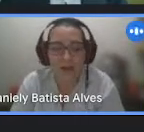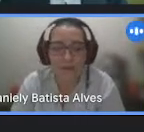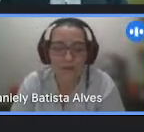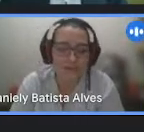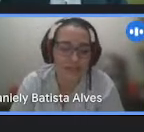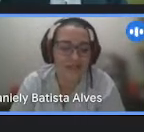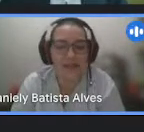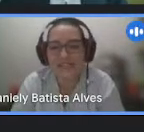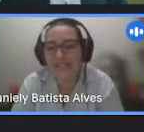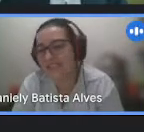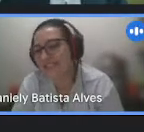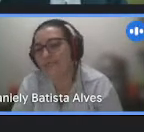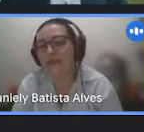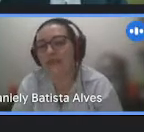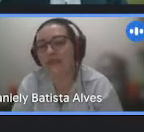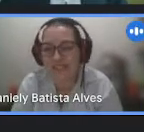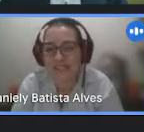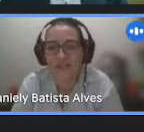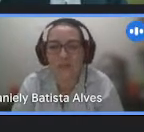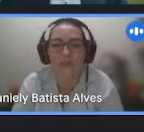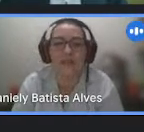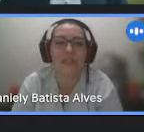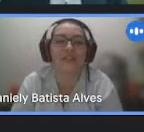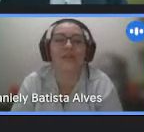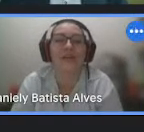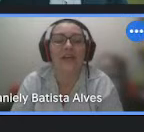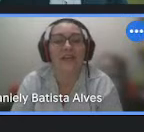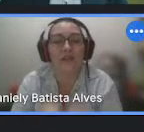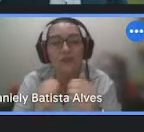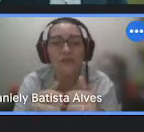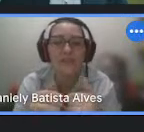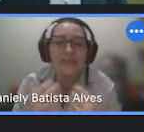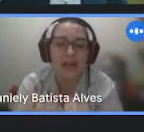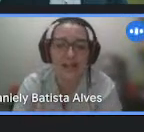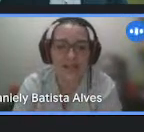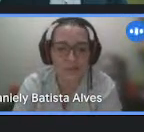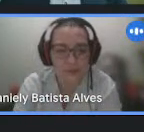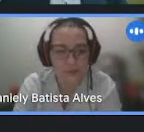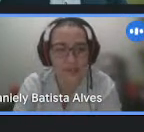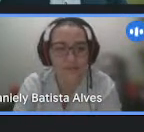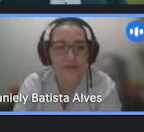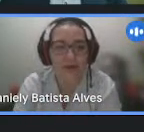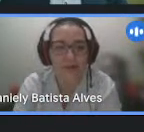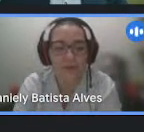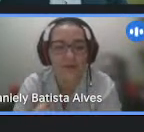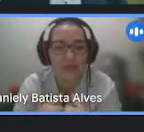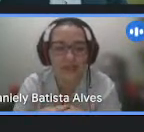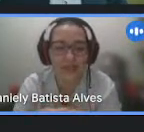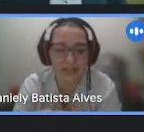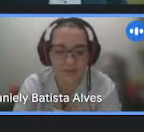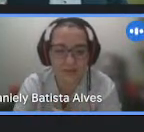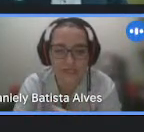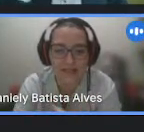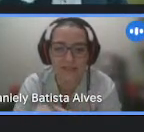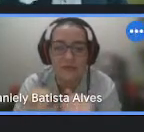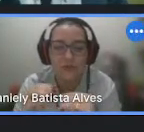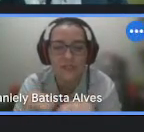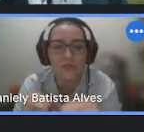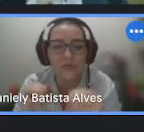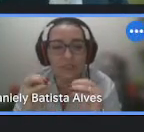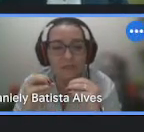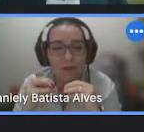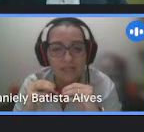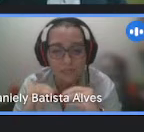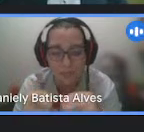Ah, o meu projeto é assim, assim, precisa ser submetido? Tudo isso está lá na resolução, na 466 e na 510. Eu trouxe